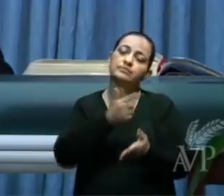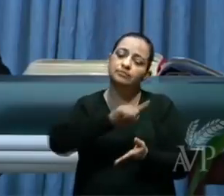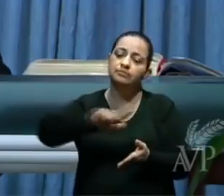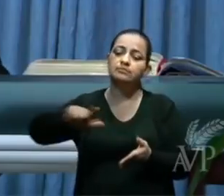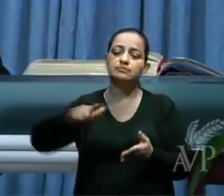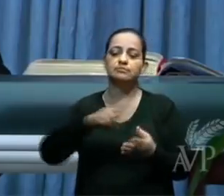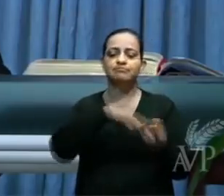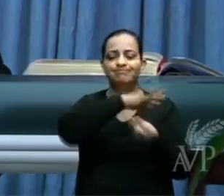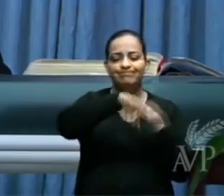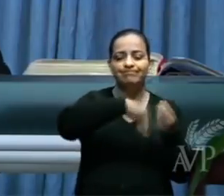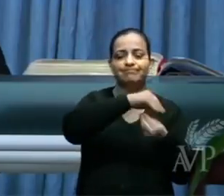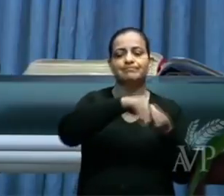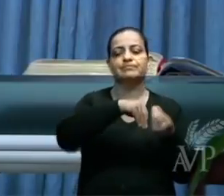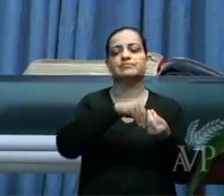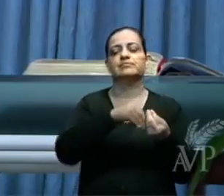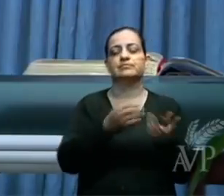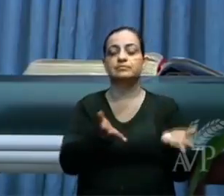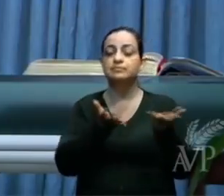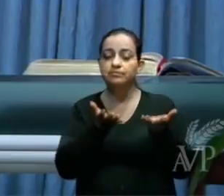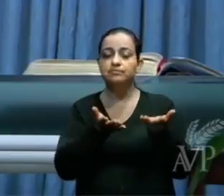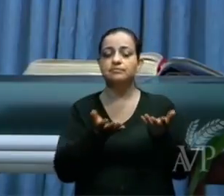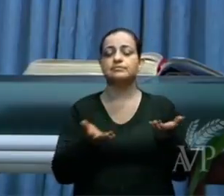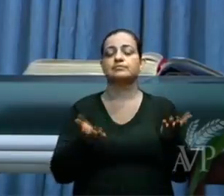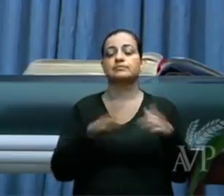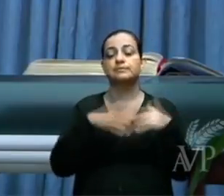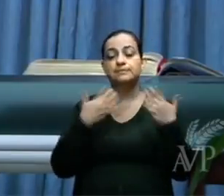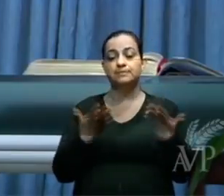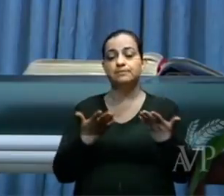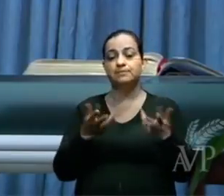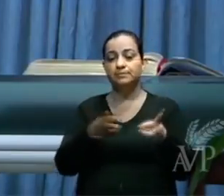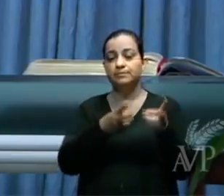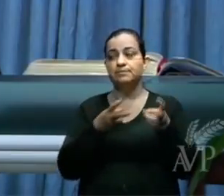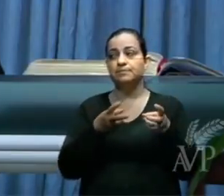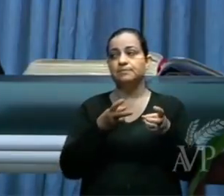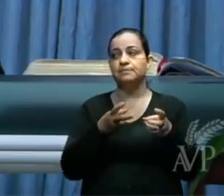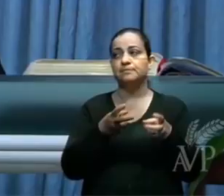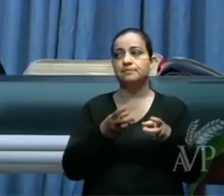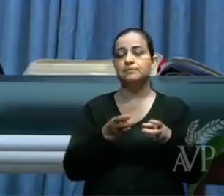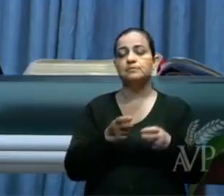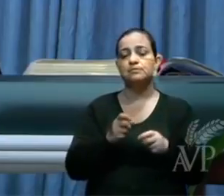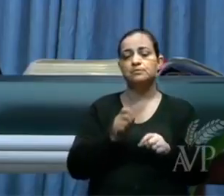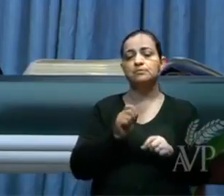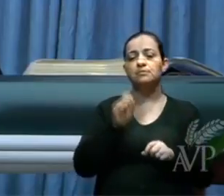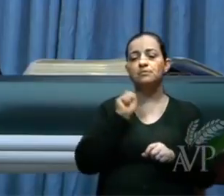então vejamos amados que